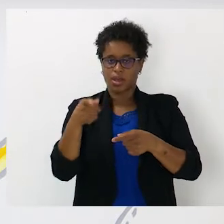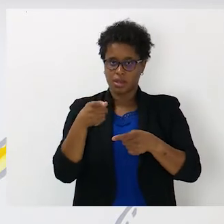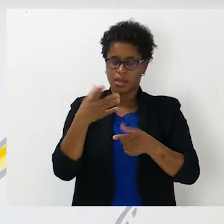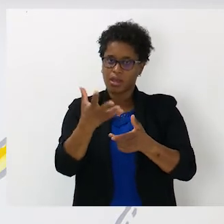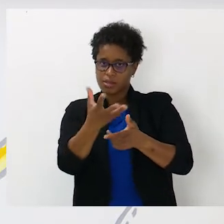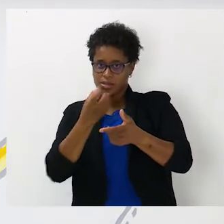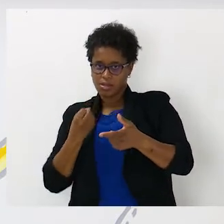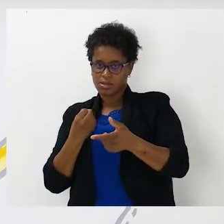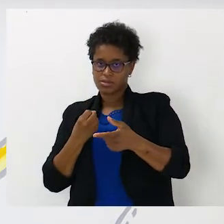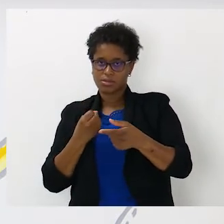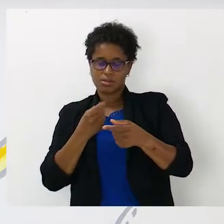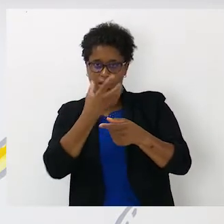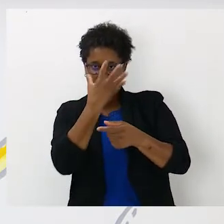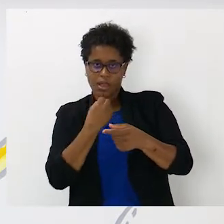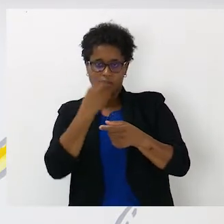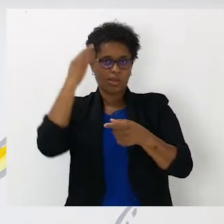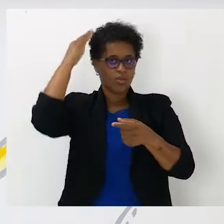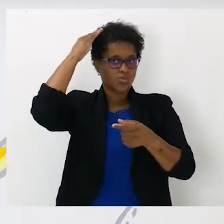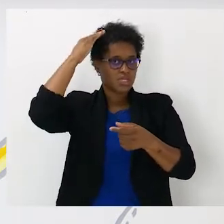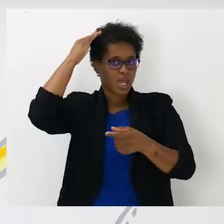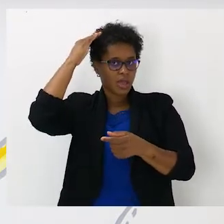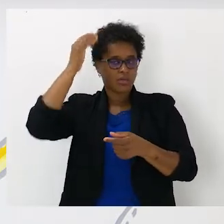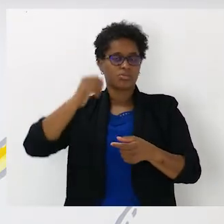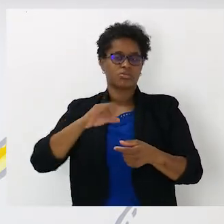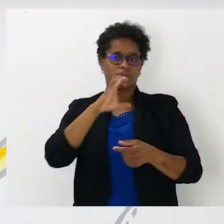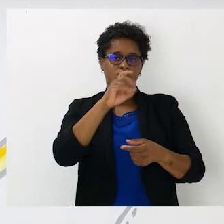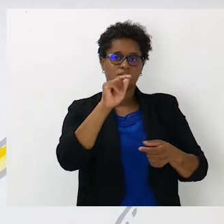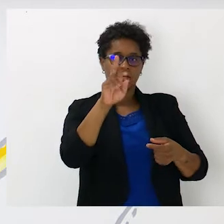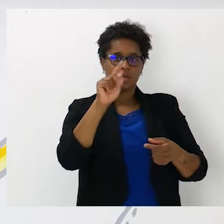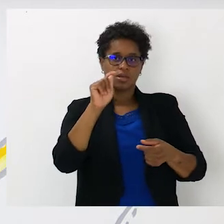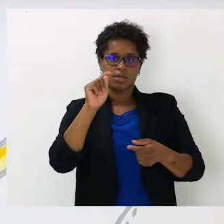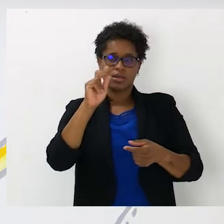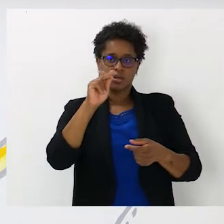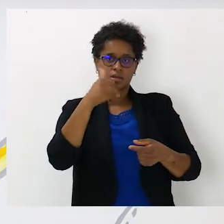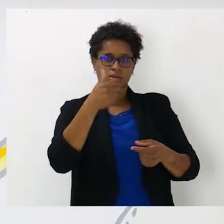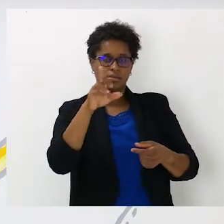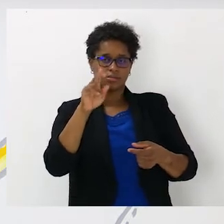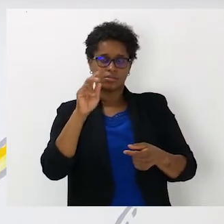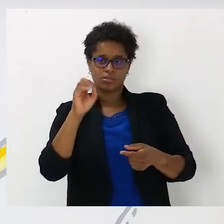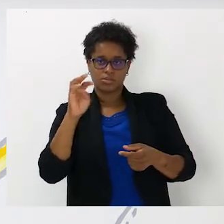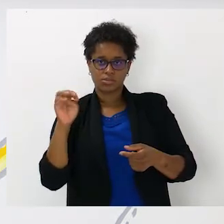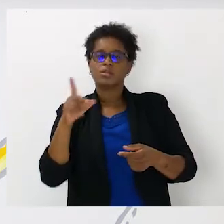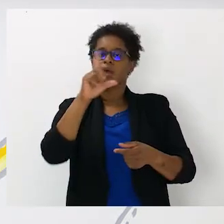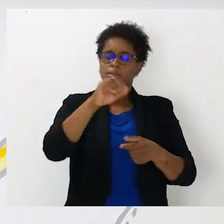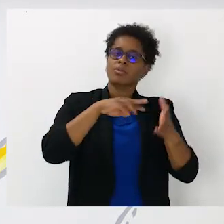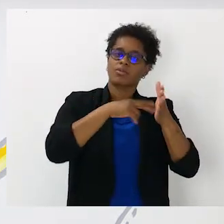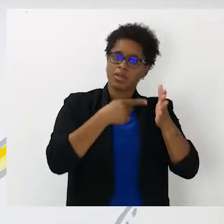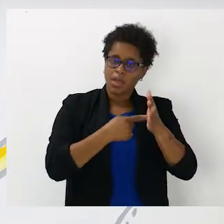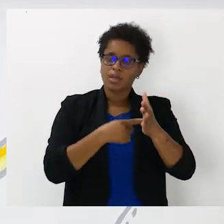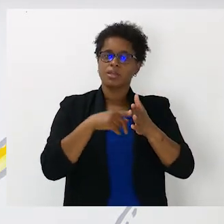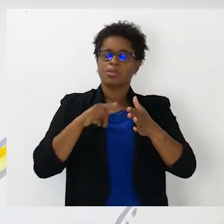extraídos os cérebros. Está bem? Também através da técnica de